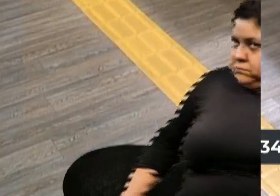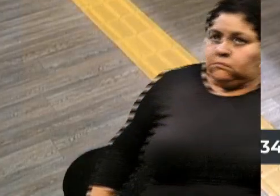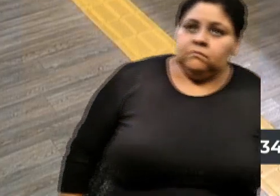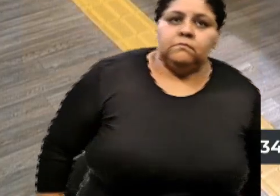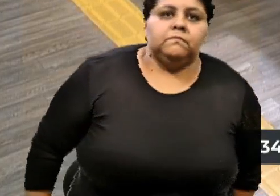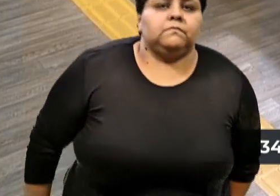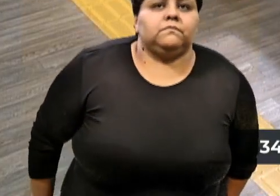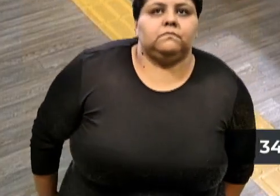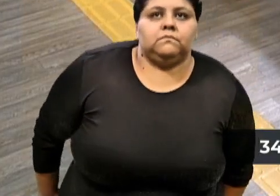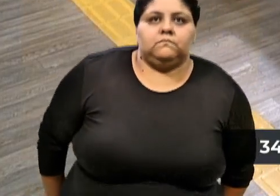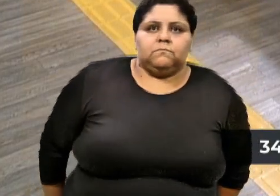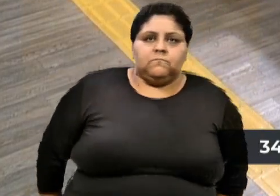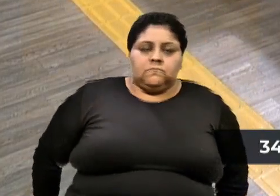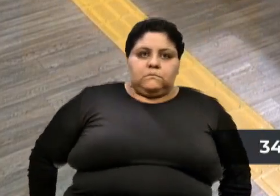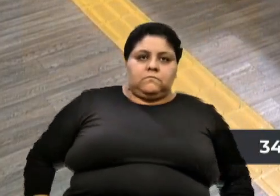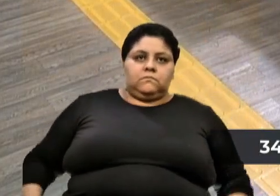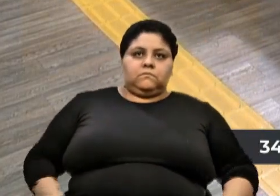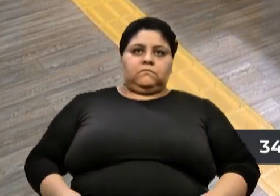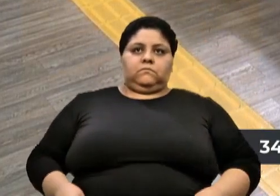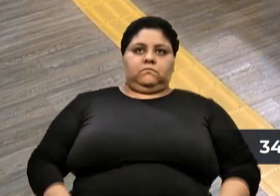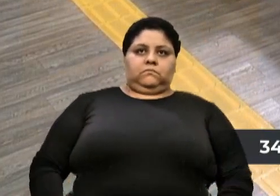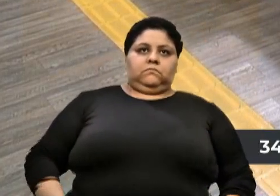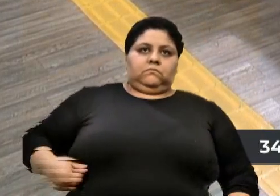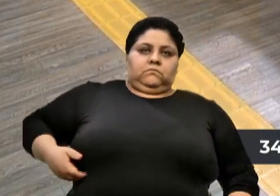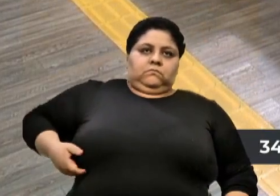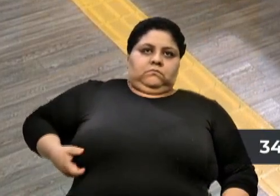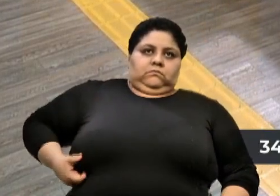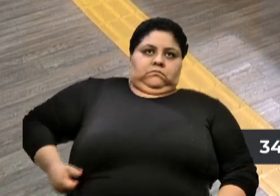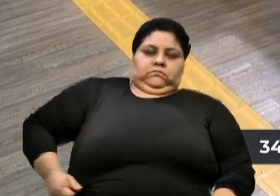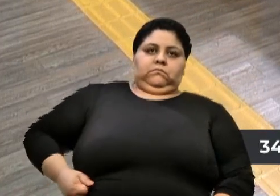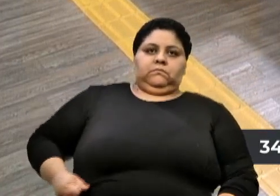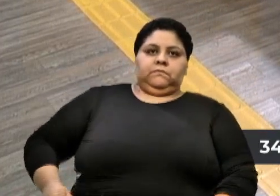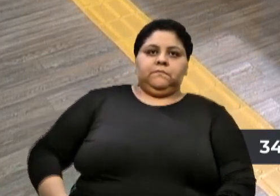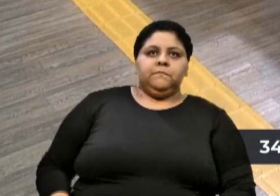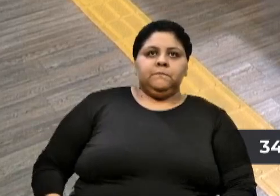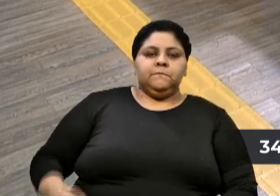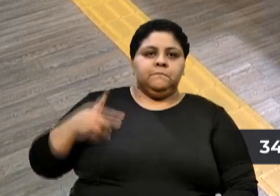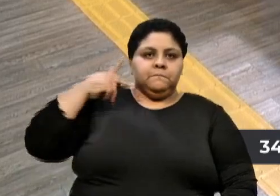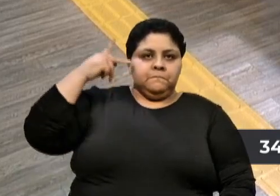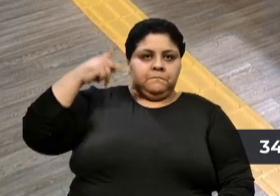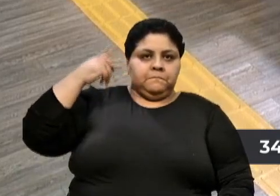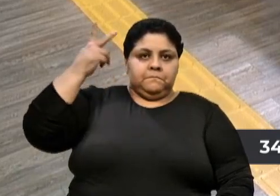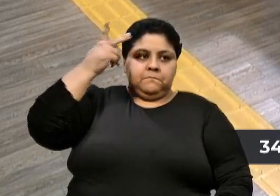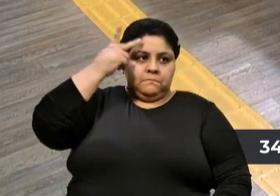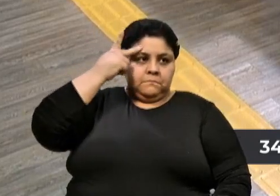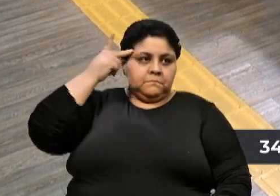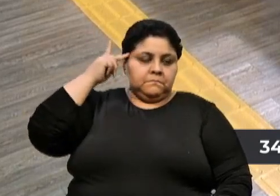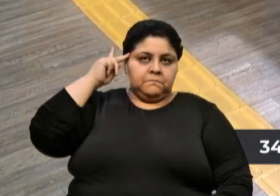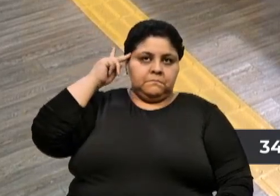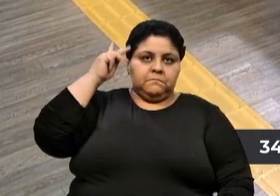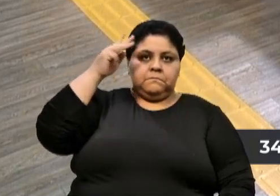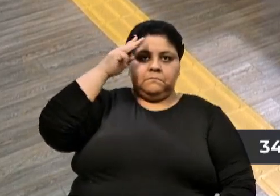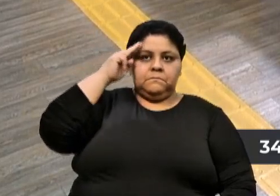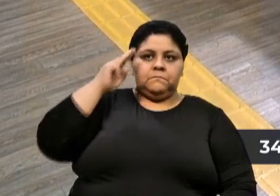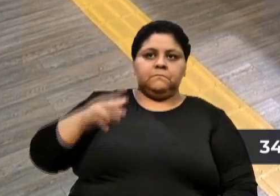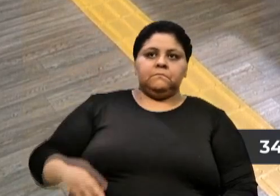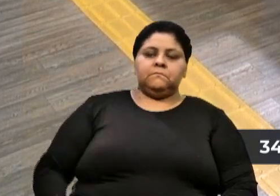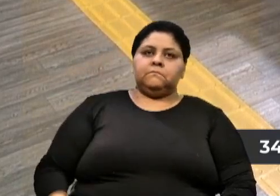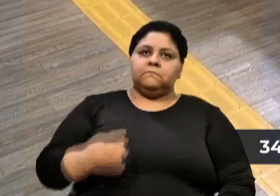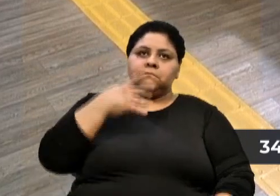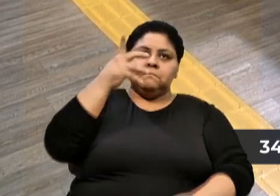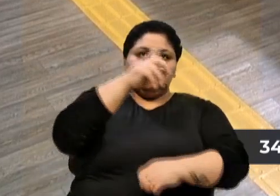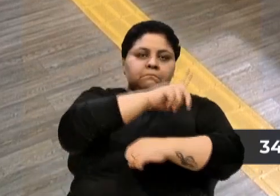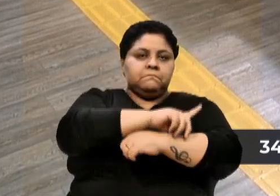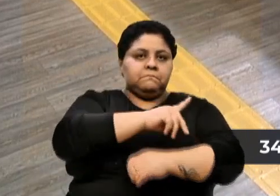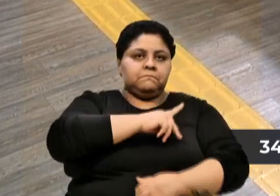projeto, bancada do PSD, da tribuna, o vereador Valim, Juliano Valim, com a palavra. Bom dia,